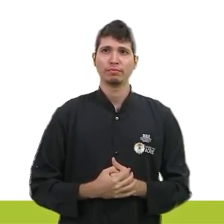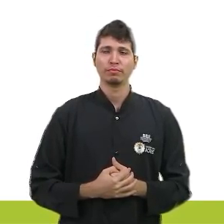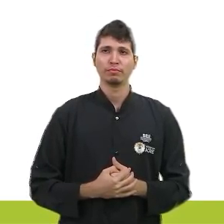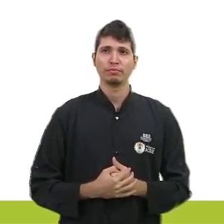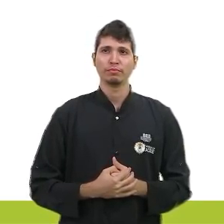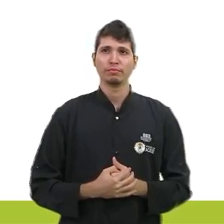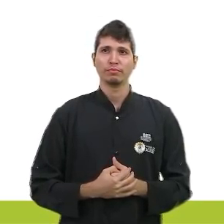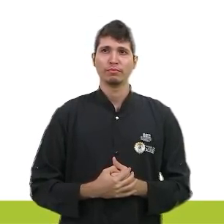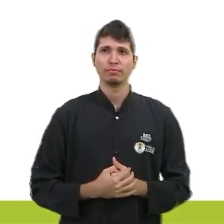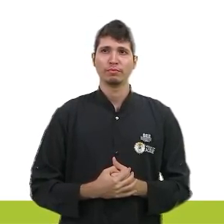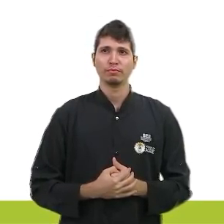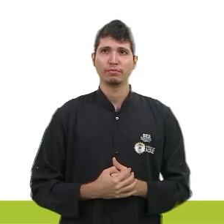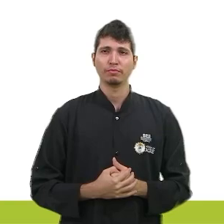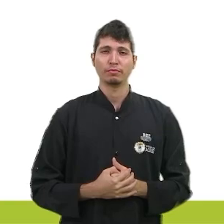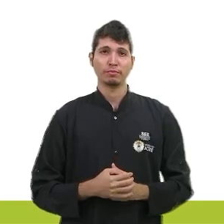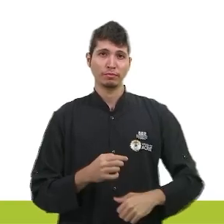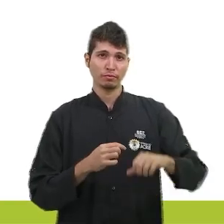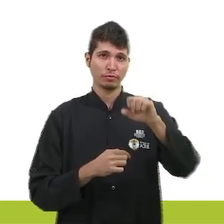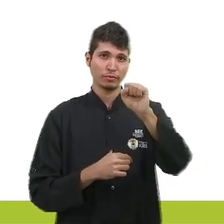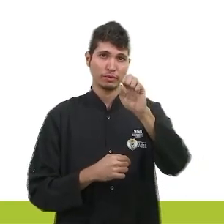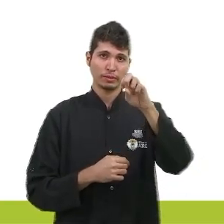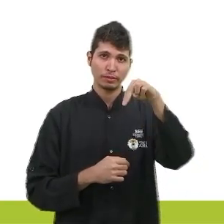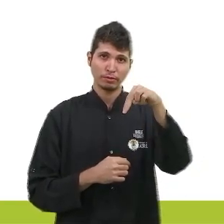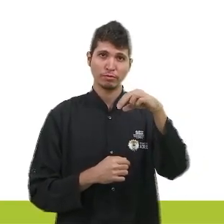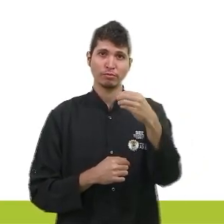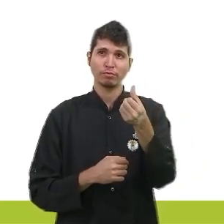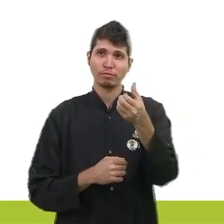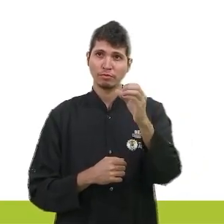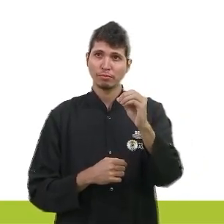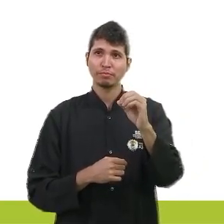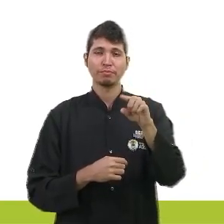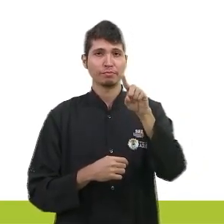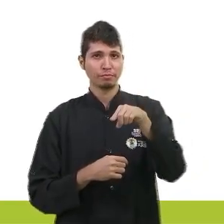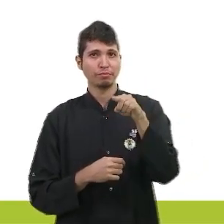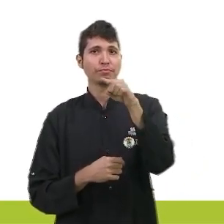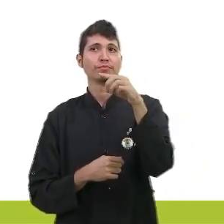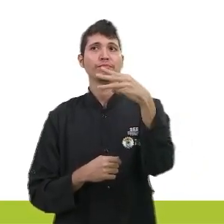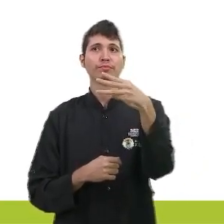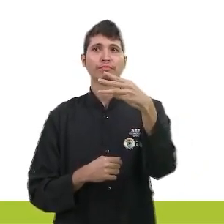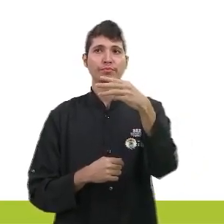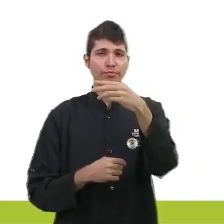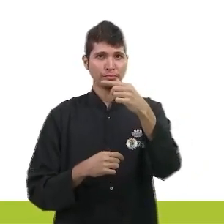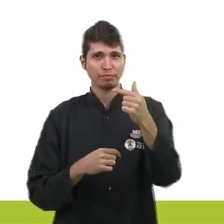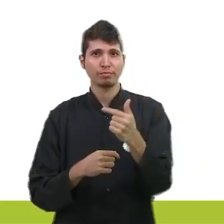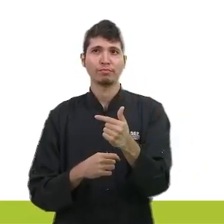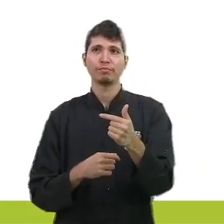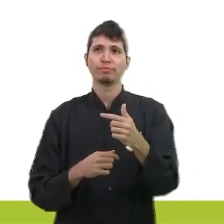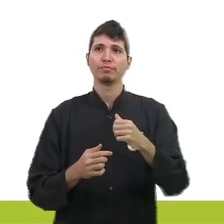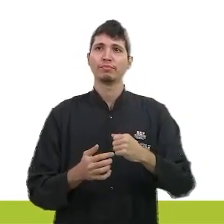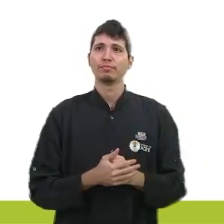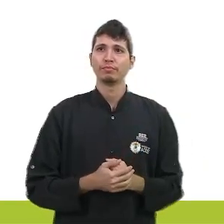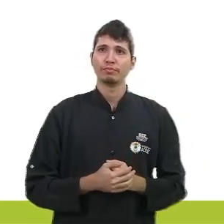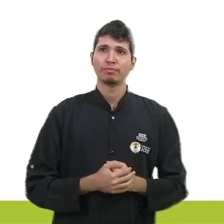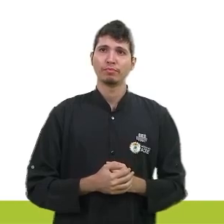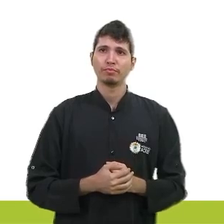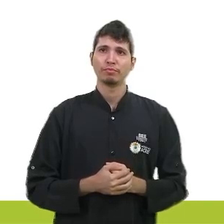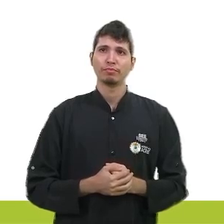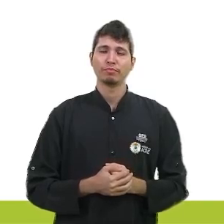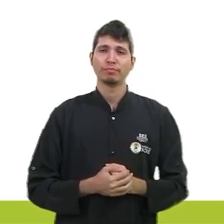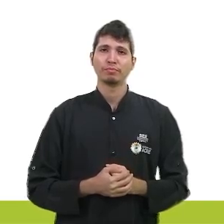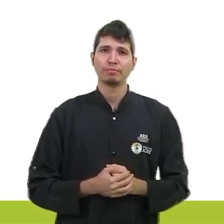de 60 graus é raiz de 3 sobre 2 e o cosseno de 60 graus é raiz de 3 sobre